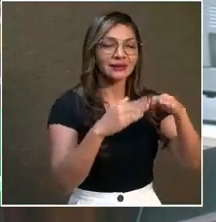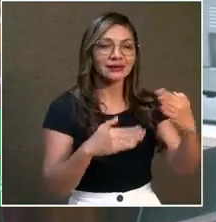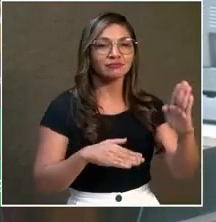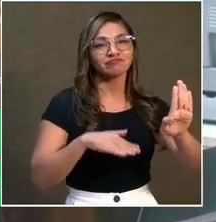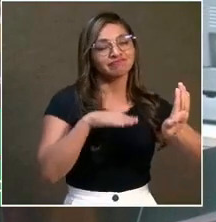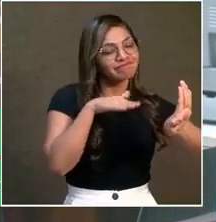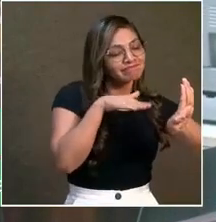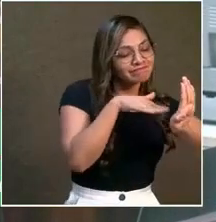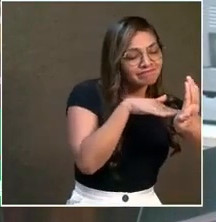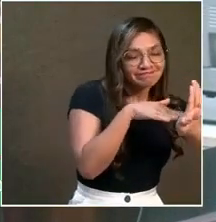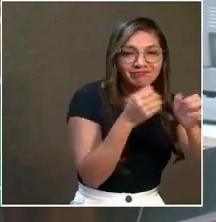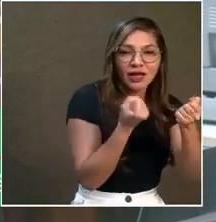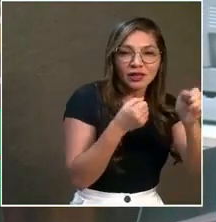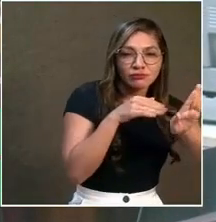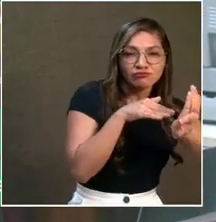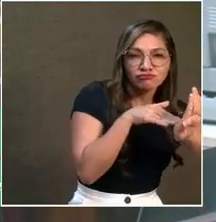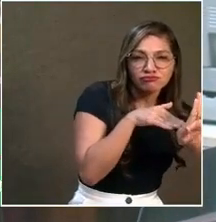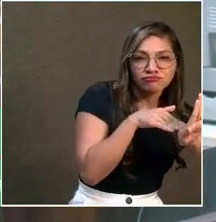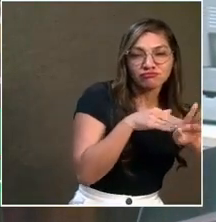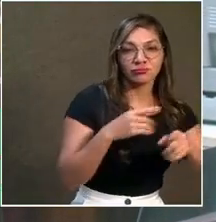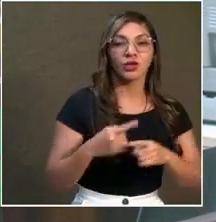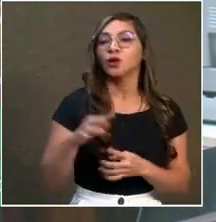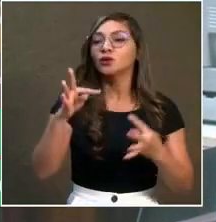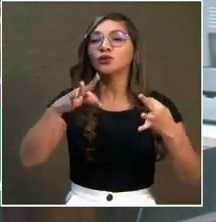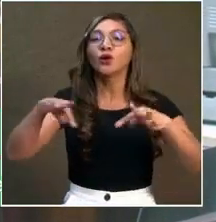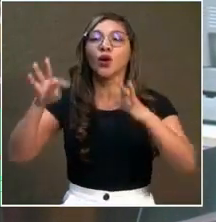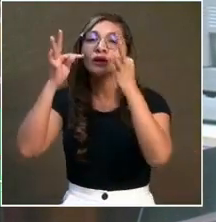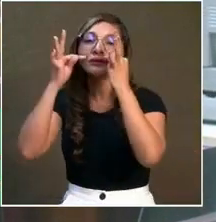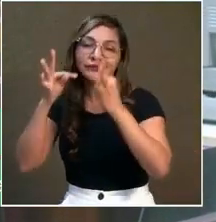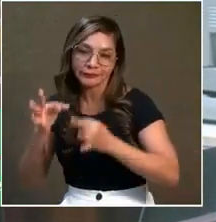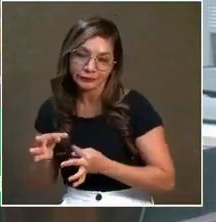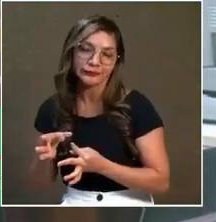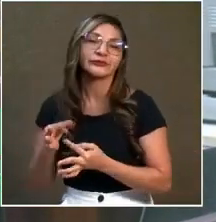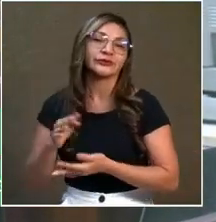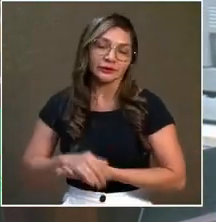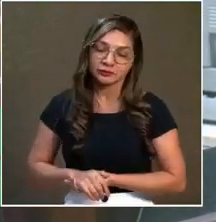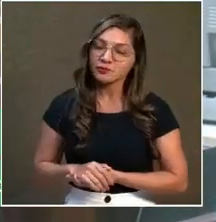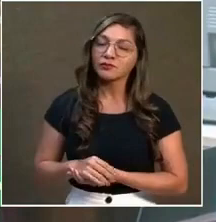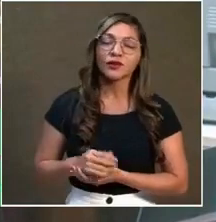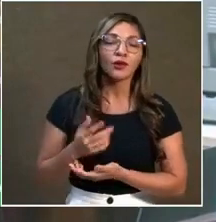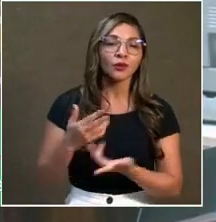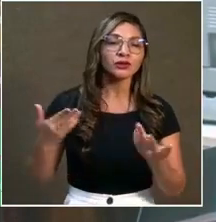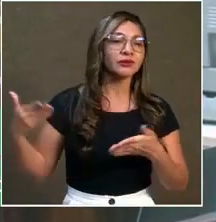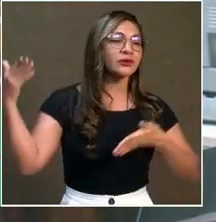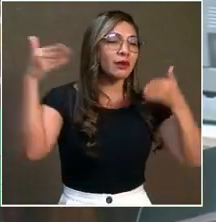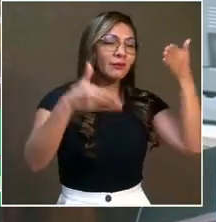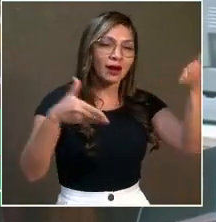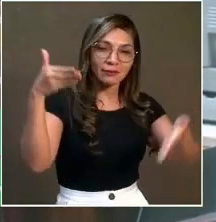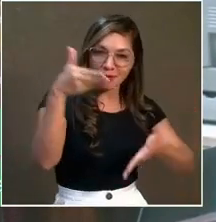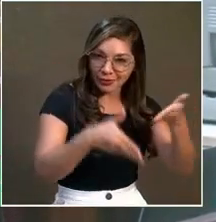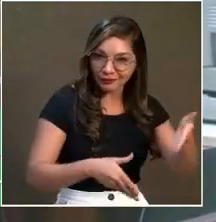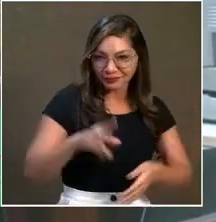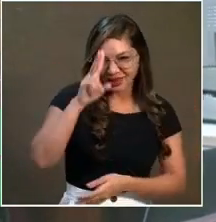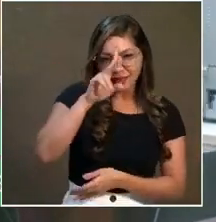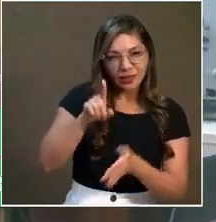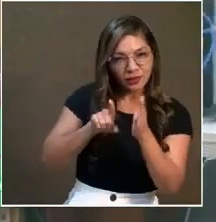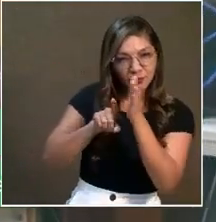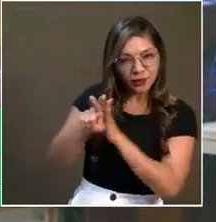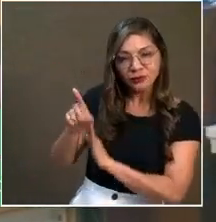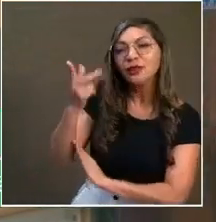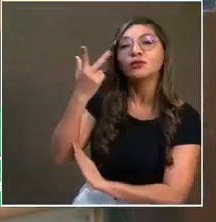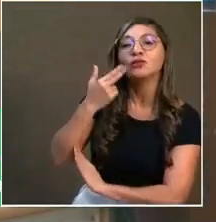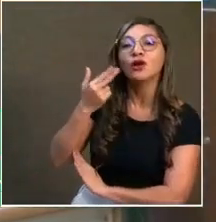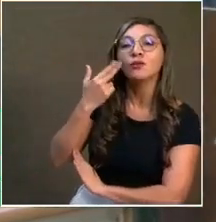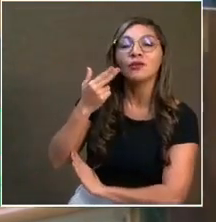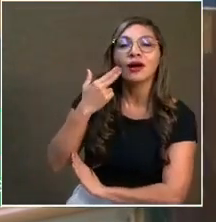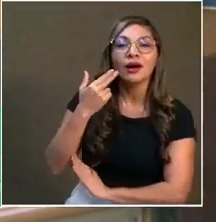como mencionou todas as testemunhas que aqui hoje estiveram, outras pessoas ali chegavam. Lembram que eu perguntei se era comum o